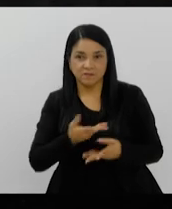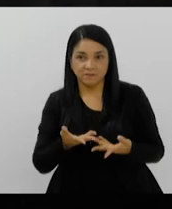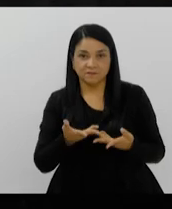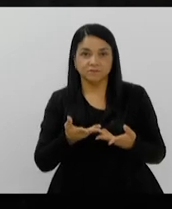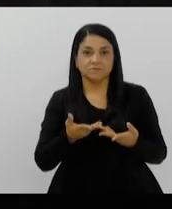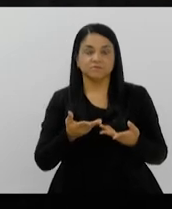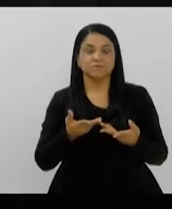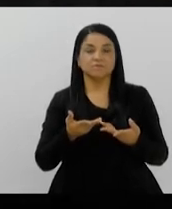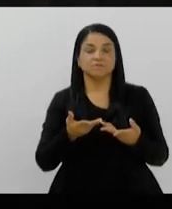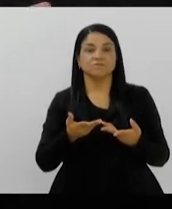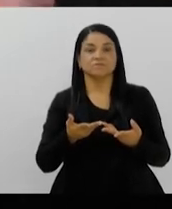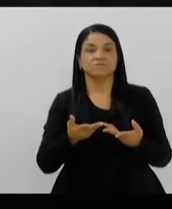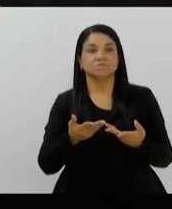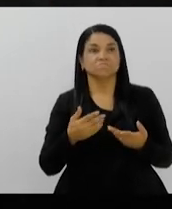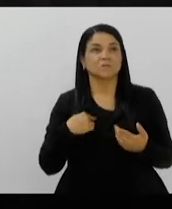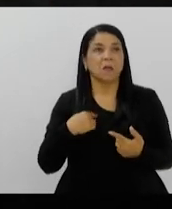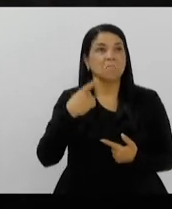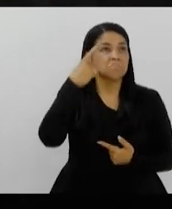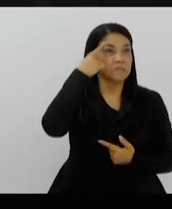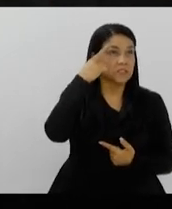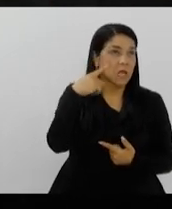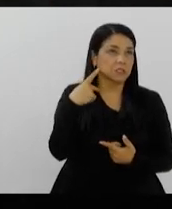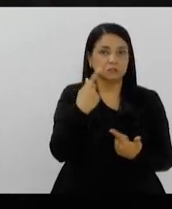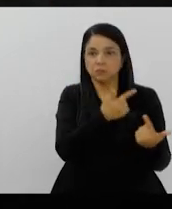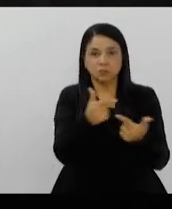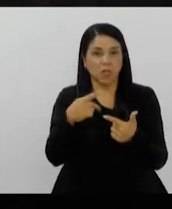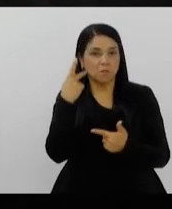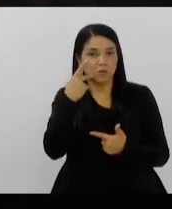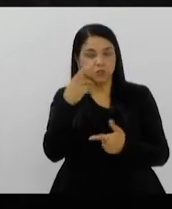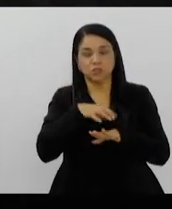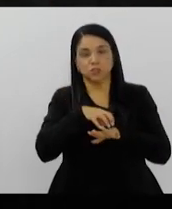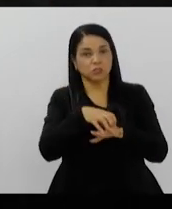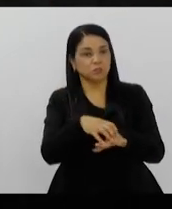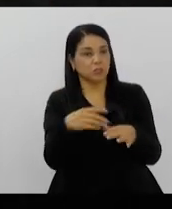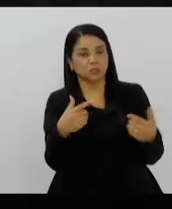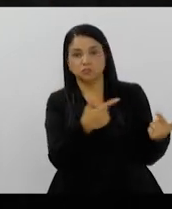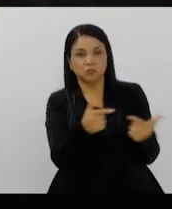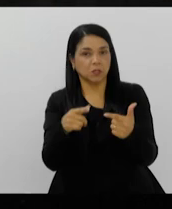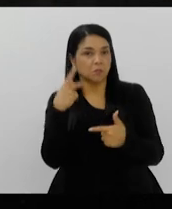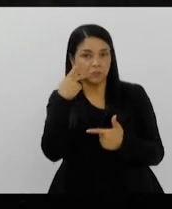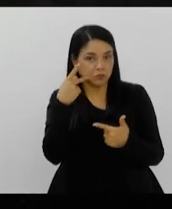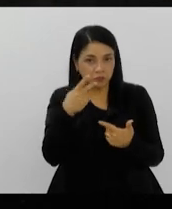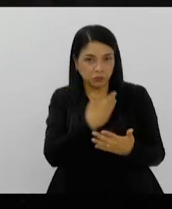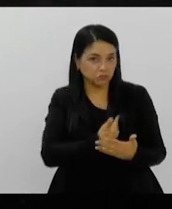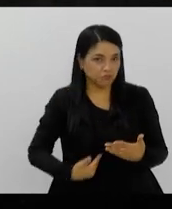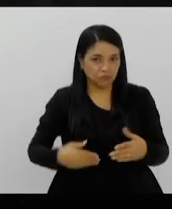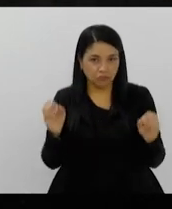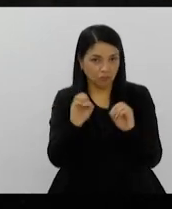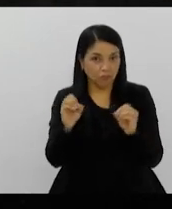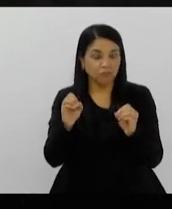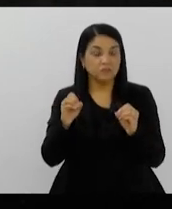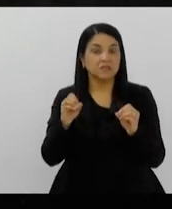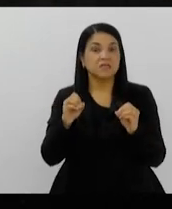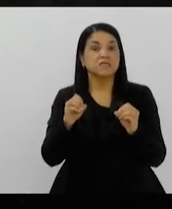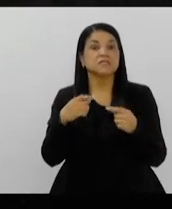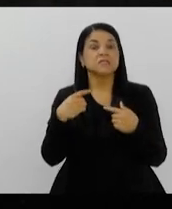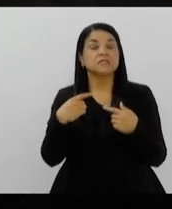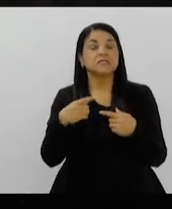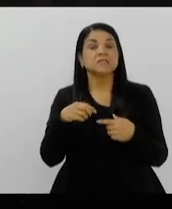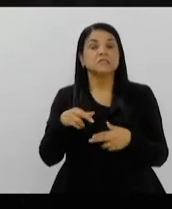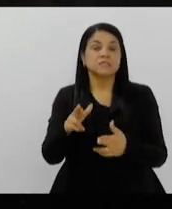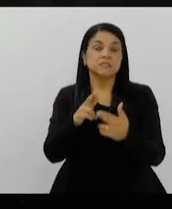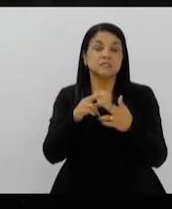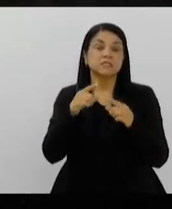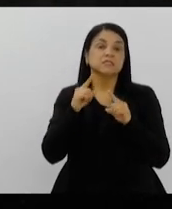pensar não ter política de transporte, não ter política de nada, se dependesse da